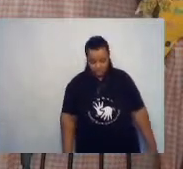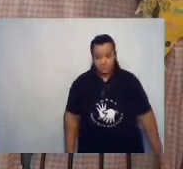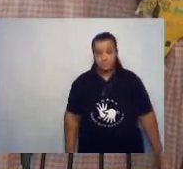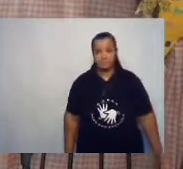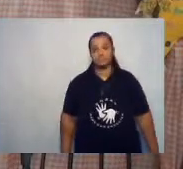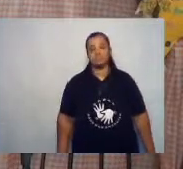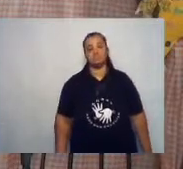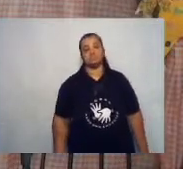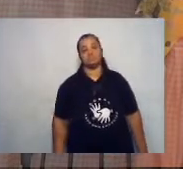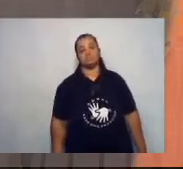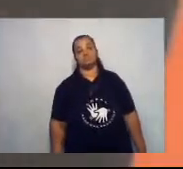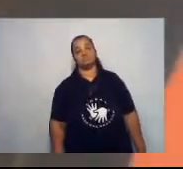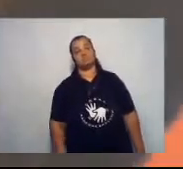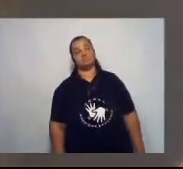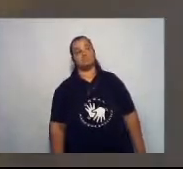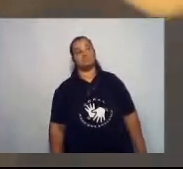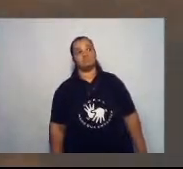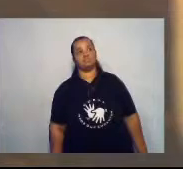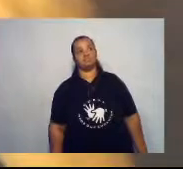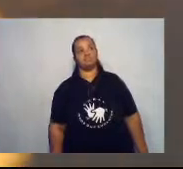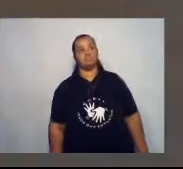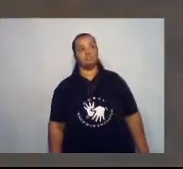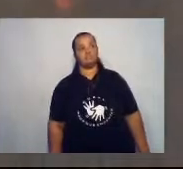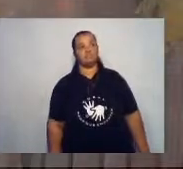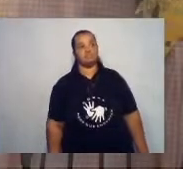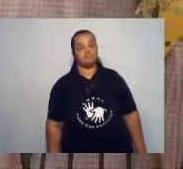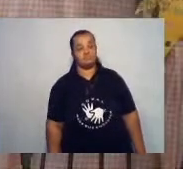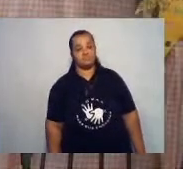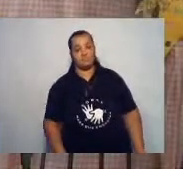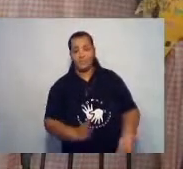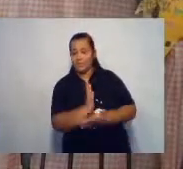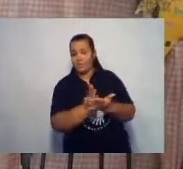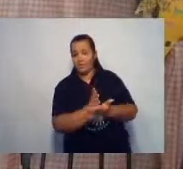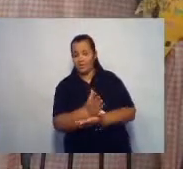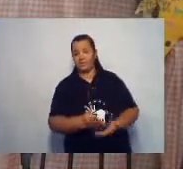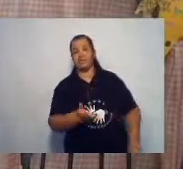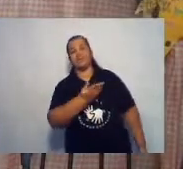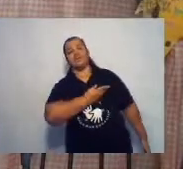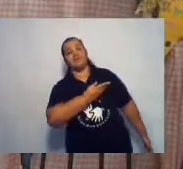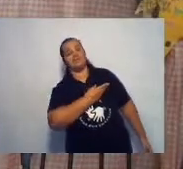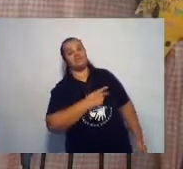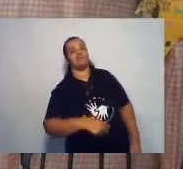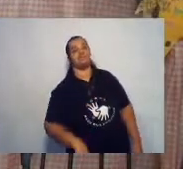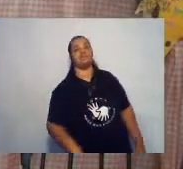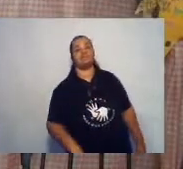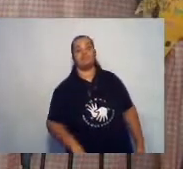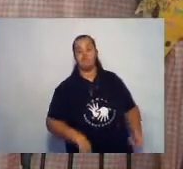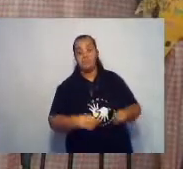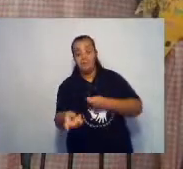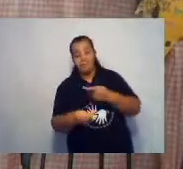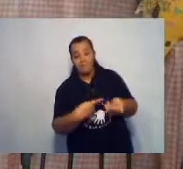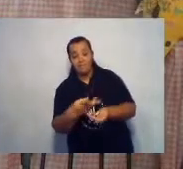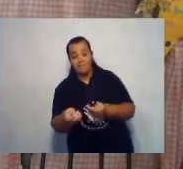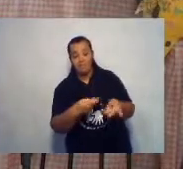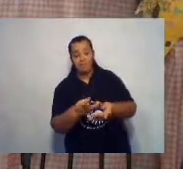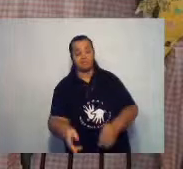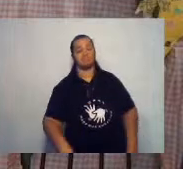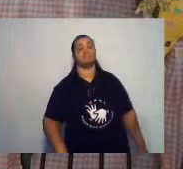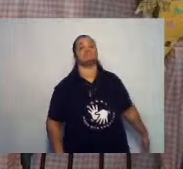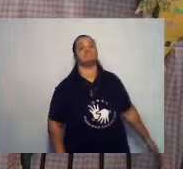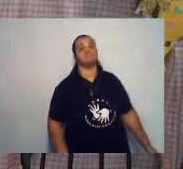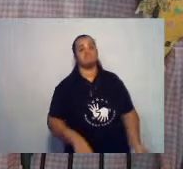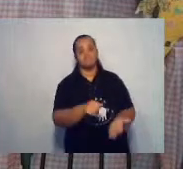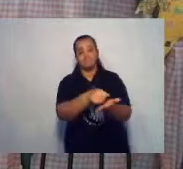os seus amigos, compartilha. Senta o dedo no curtir aí, compartilha pra galera, manda aí pro vizinho, pro irmão, pra irmã, pra todo mundo aí,